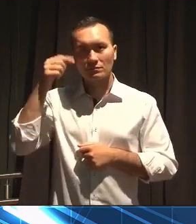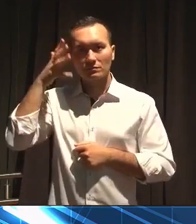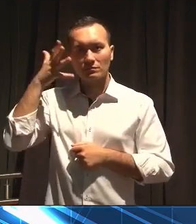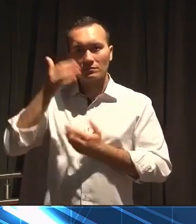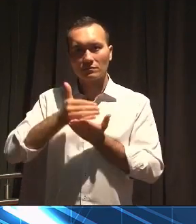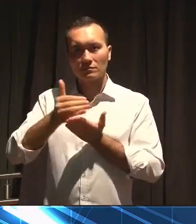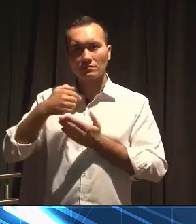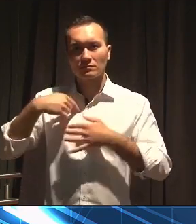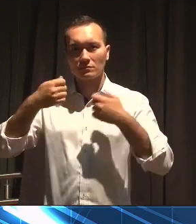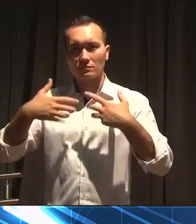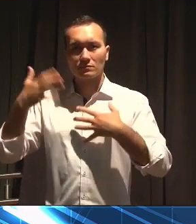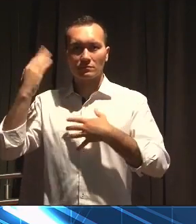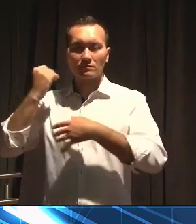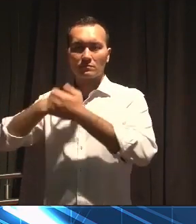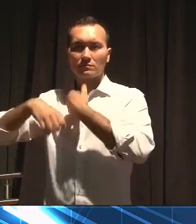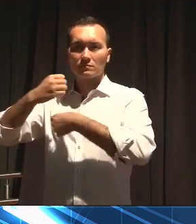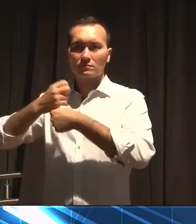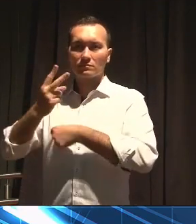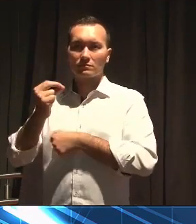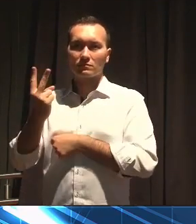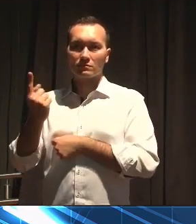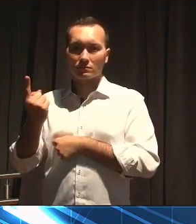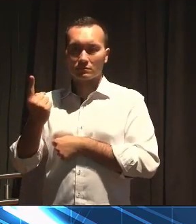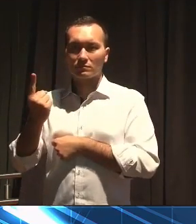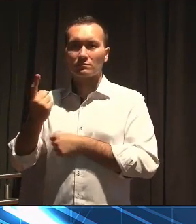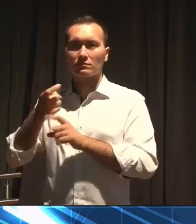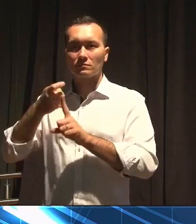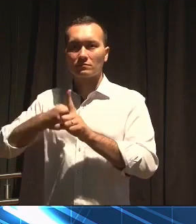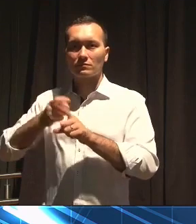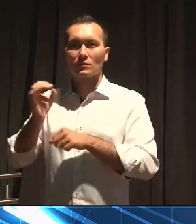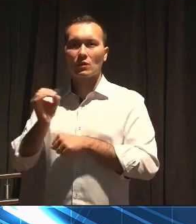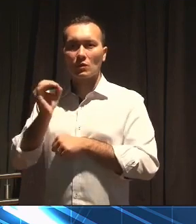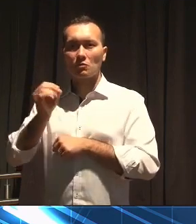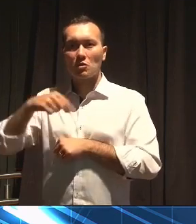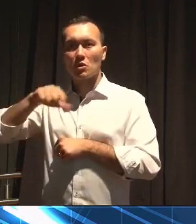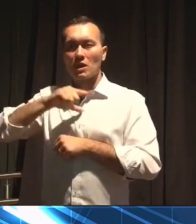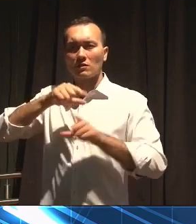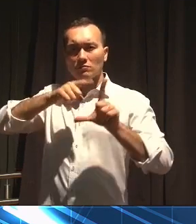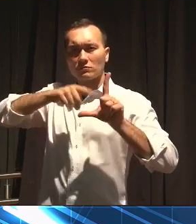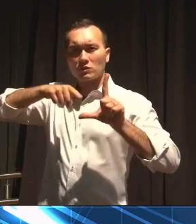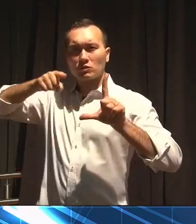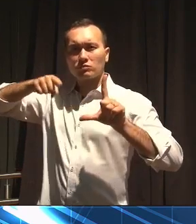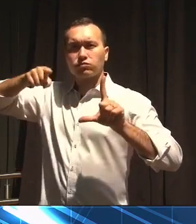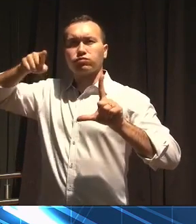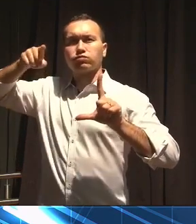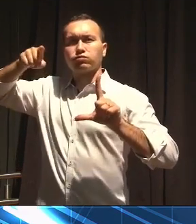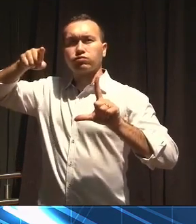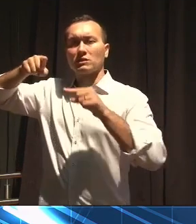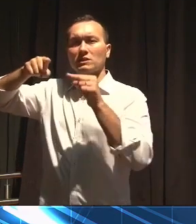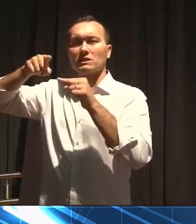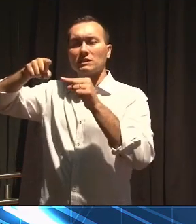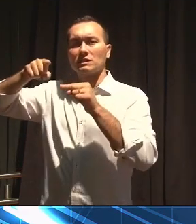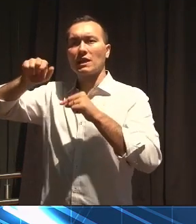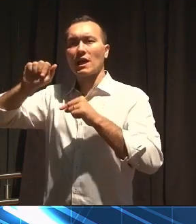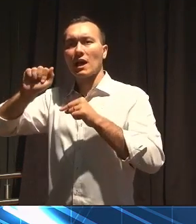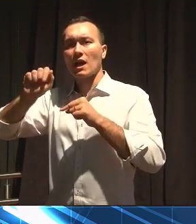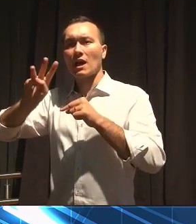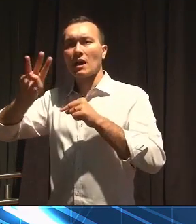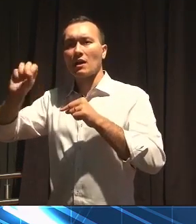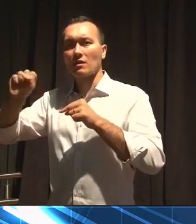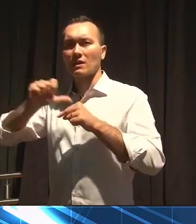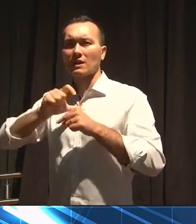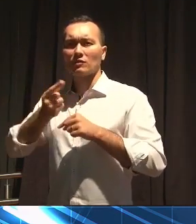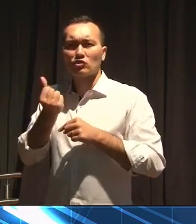outubro de 2021, nós tivemos o maior pico de custo de AWS, e nós começamos a fazer a medição